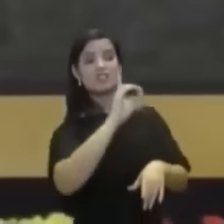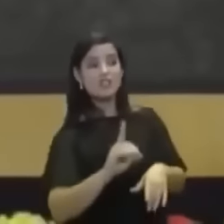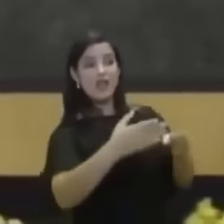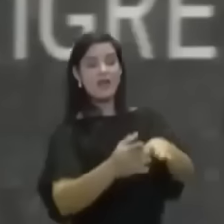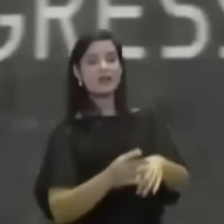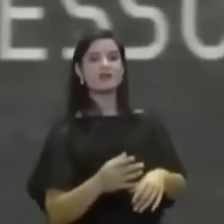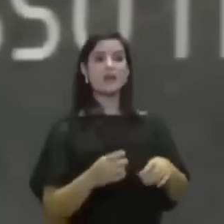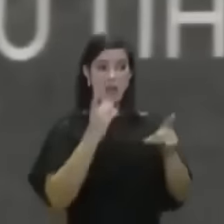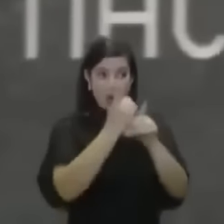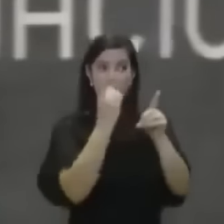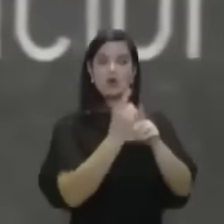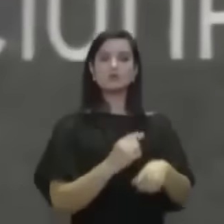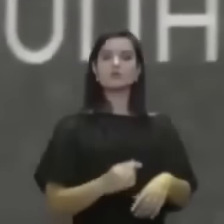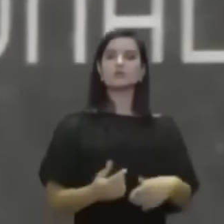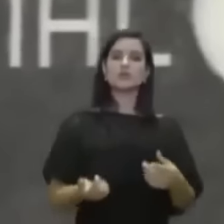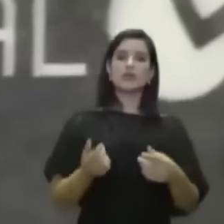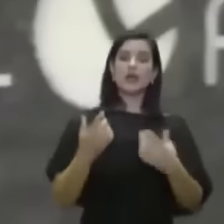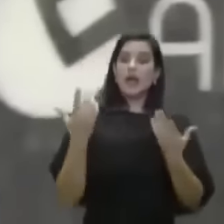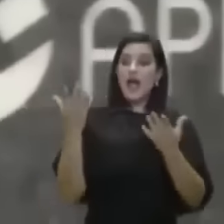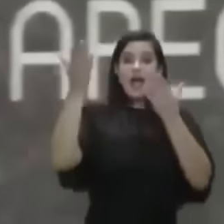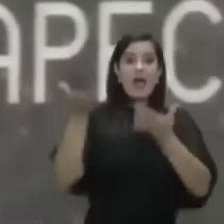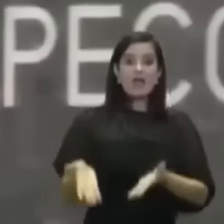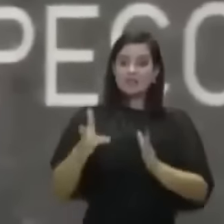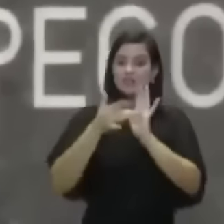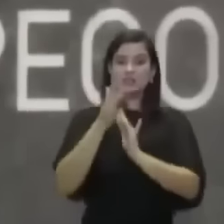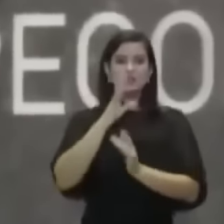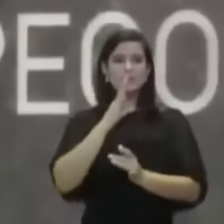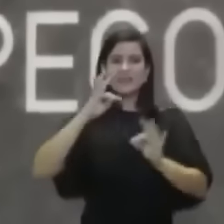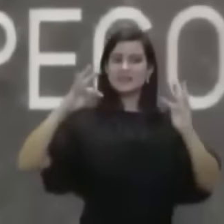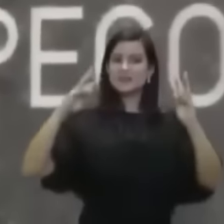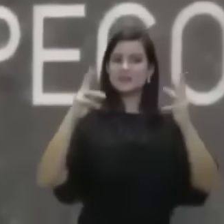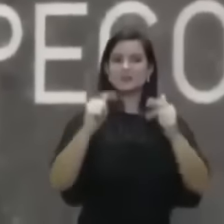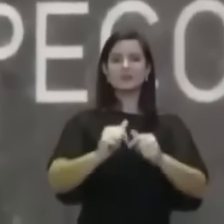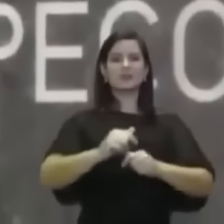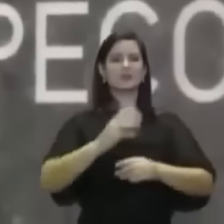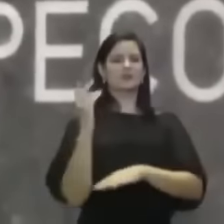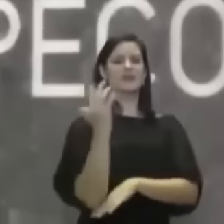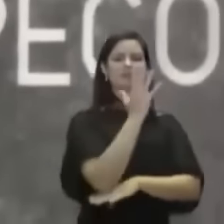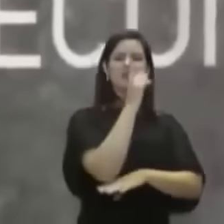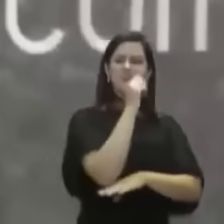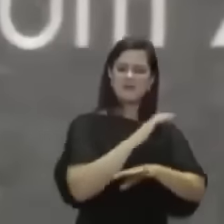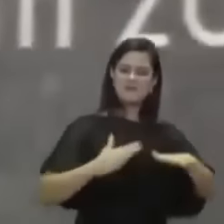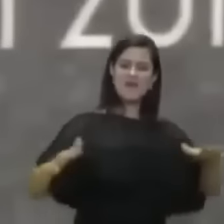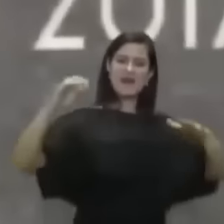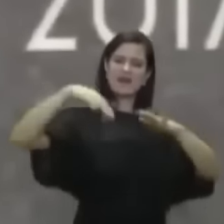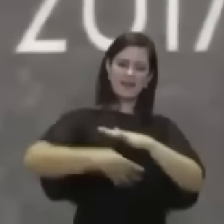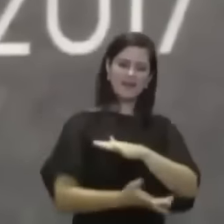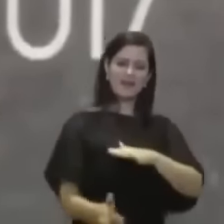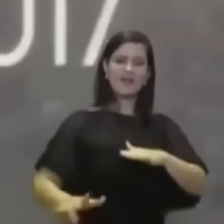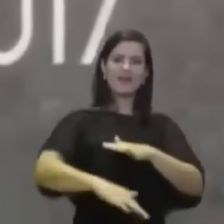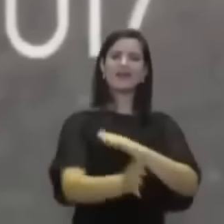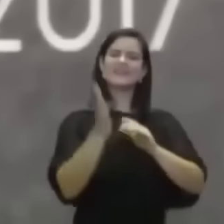servimos conhece os peixes do mar e domina sobre as profundezas dos mares. Quando eles lançam as redes